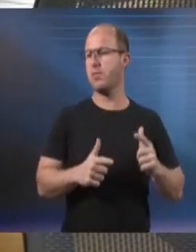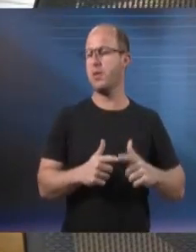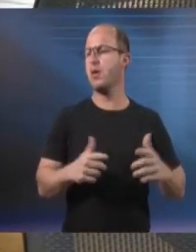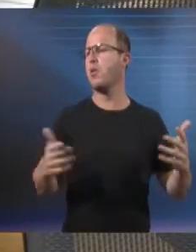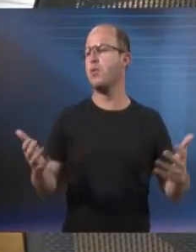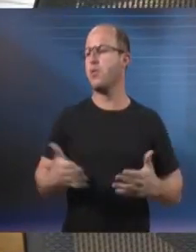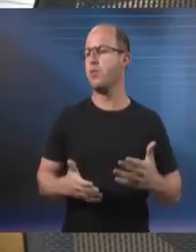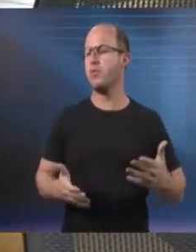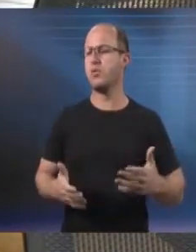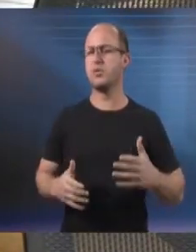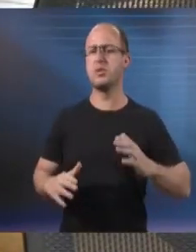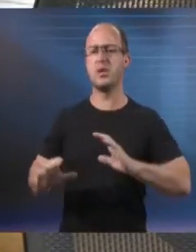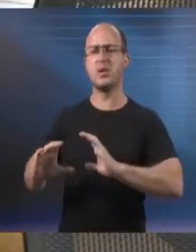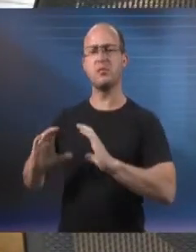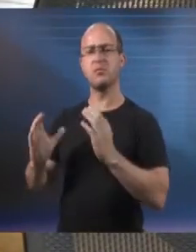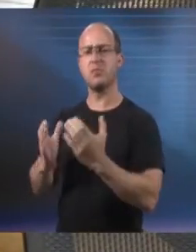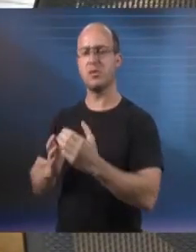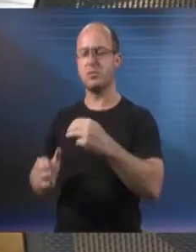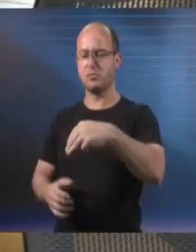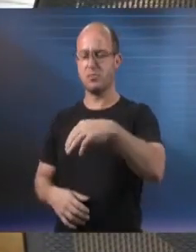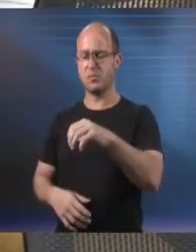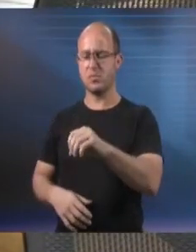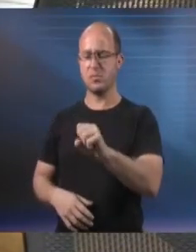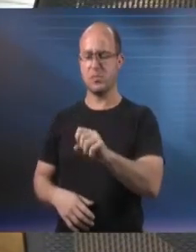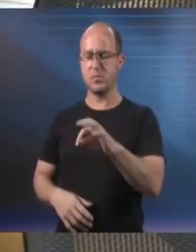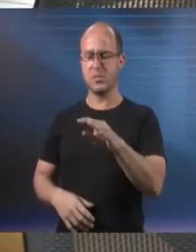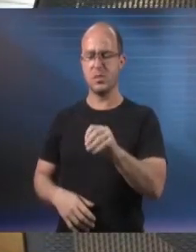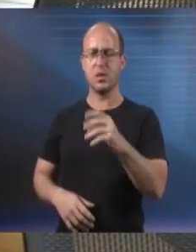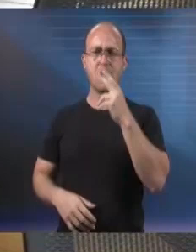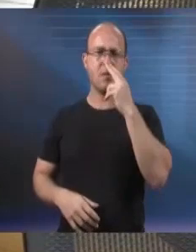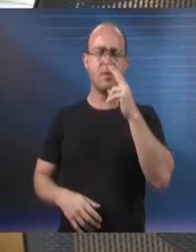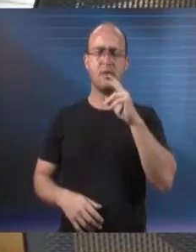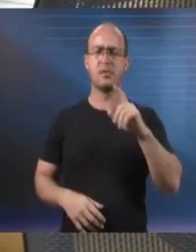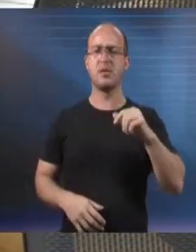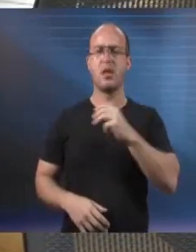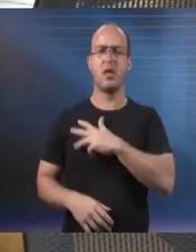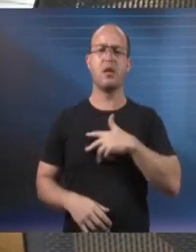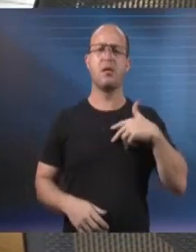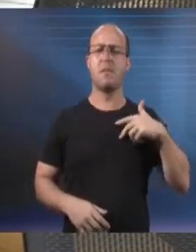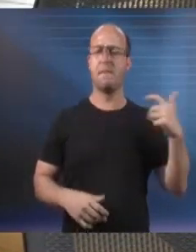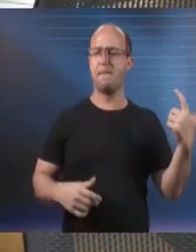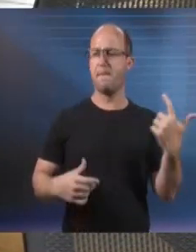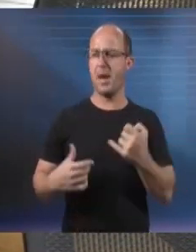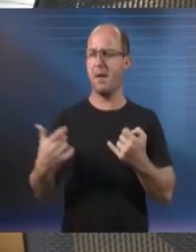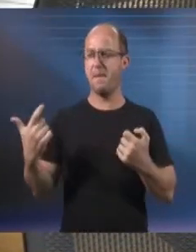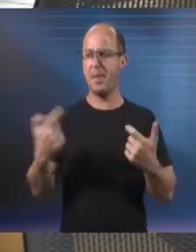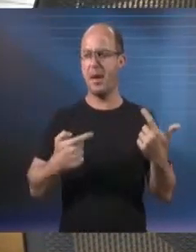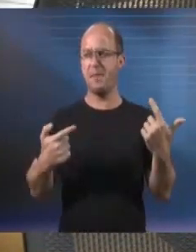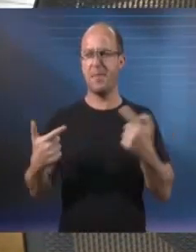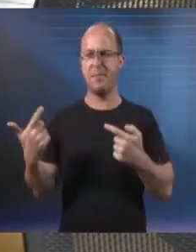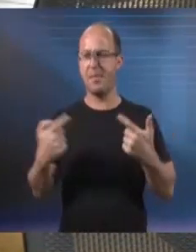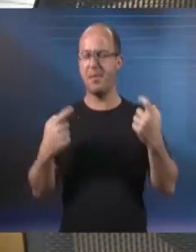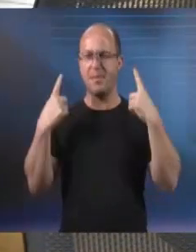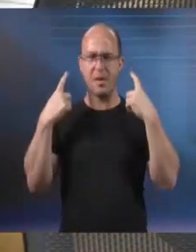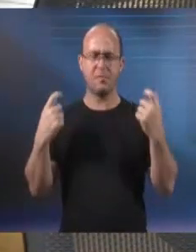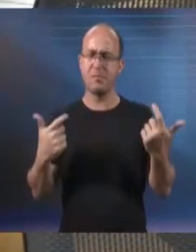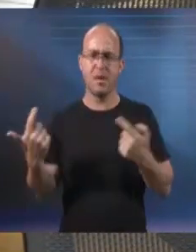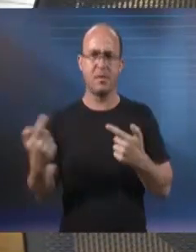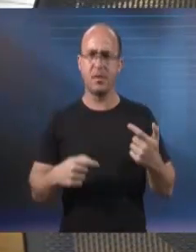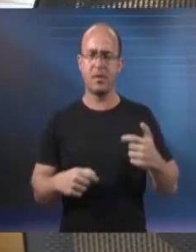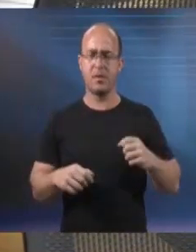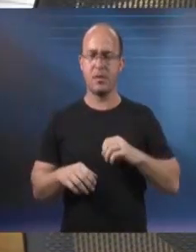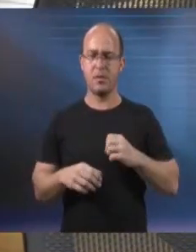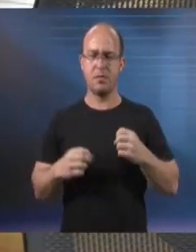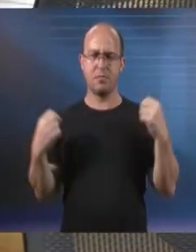na comunidade de Mosquito, parecia a faixa de Gaza. Bala para lá, bala para cá e motorista voltando